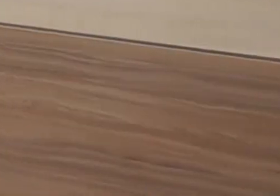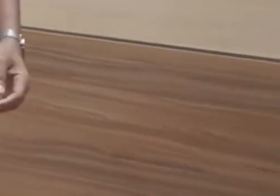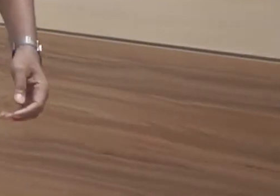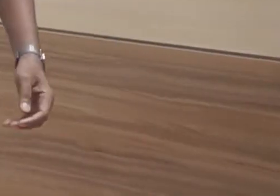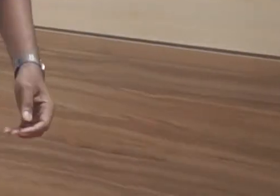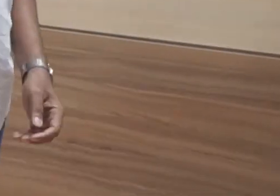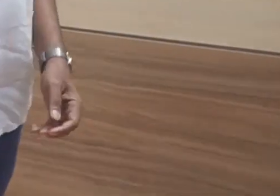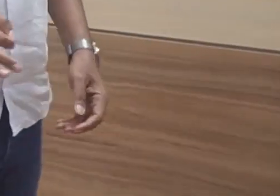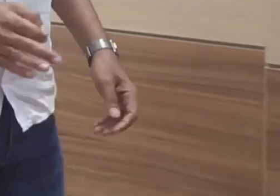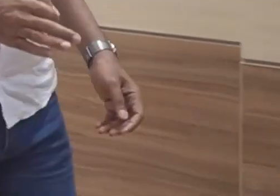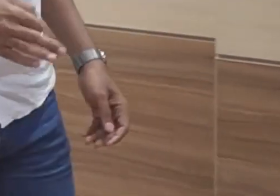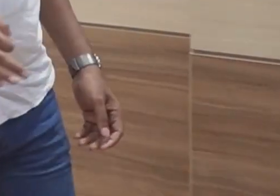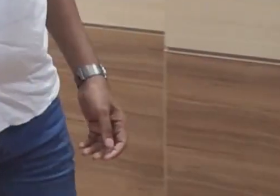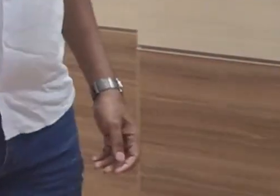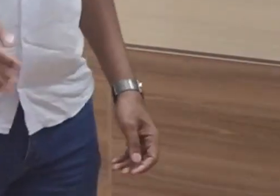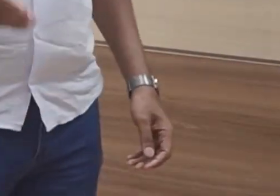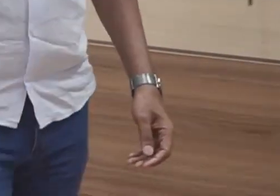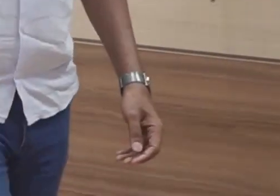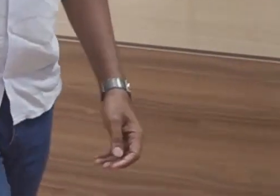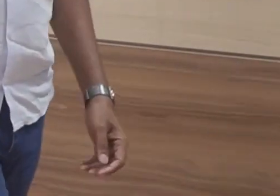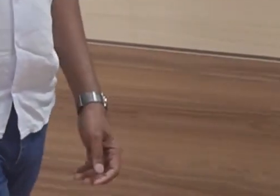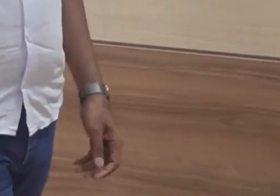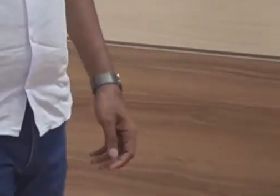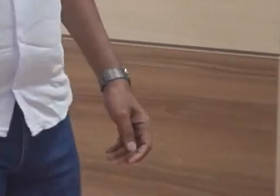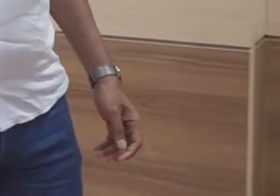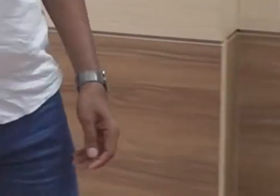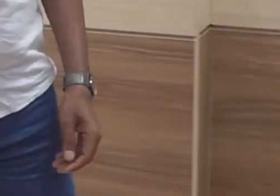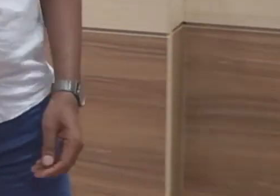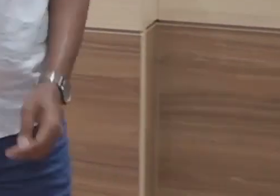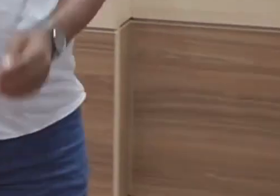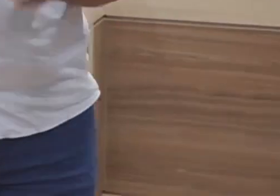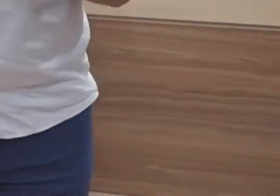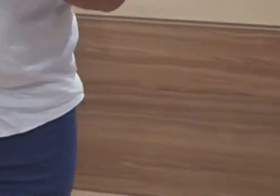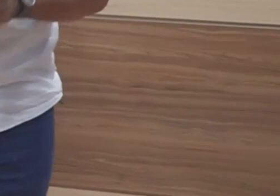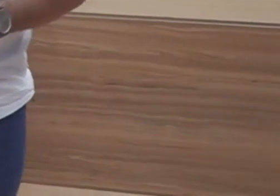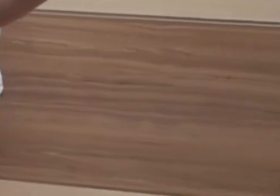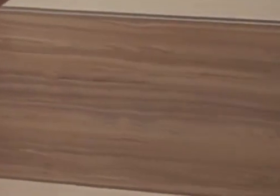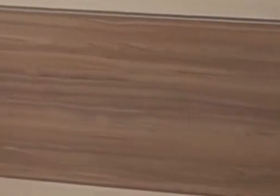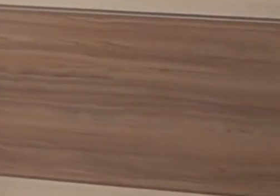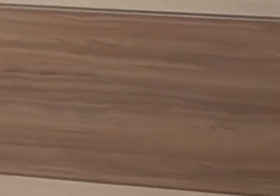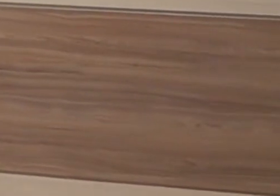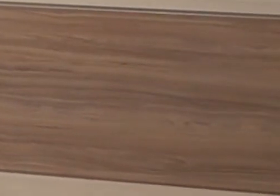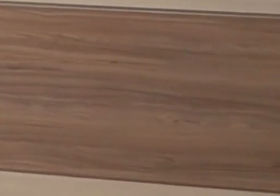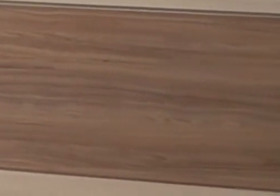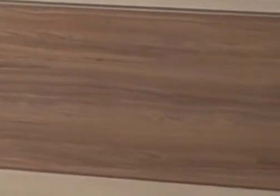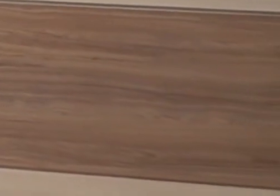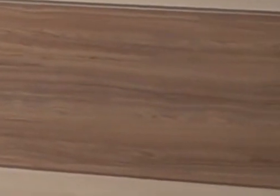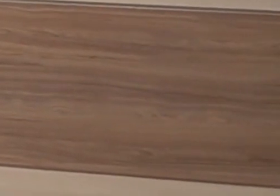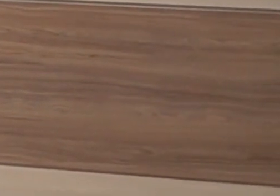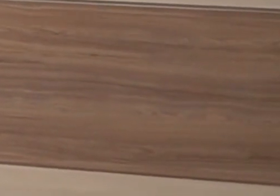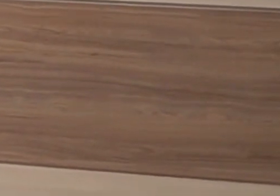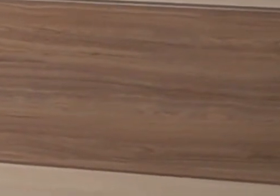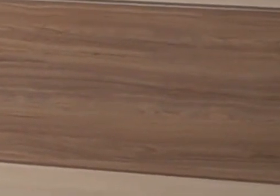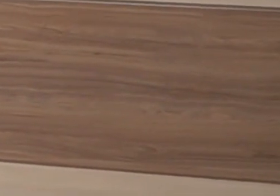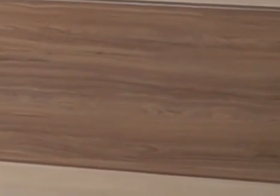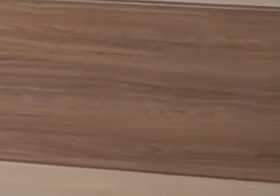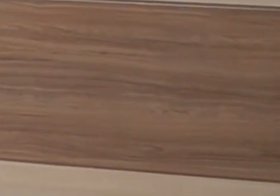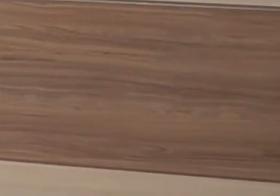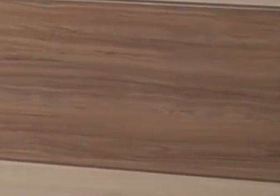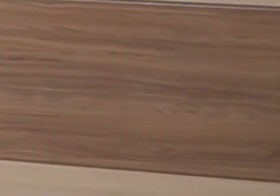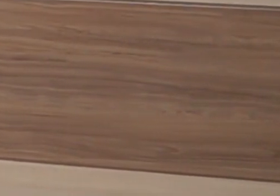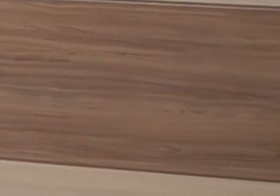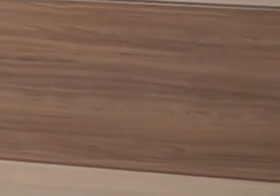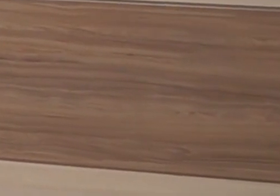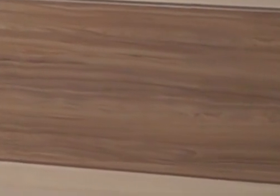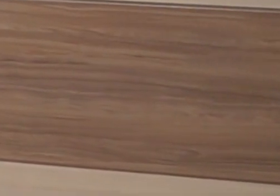Olá sejam bem-vindos à TV Câmara Macaé onde o legislativo se conecta diretamente com você tivemos uma sessão repleta de